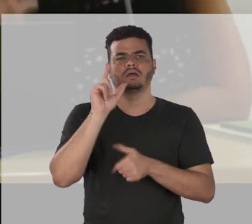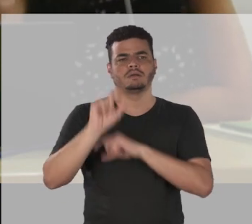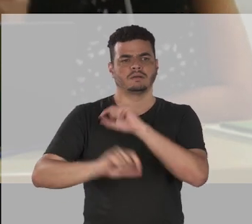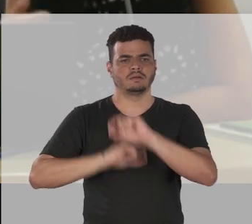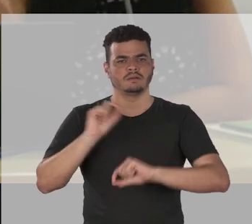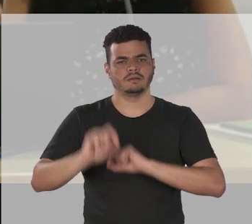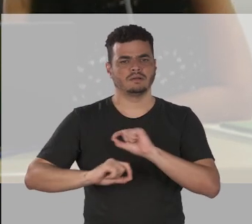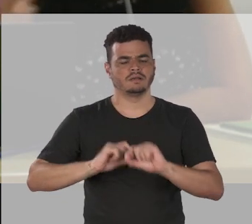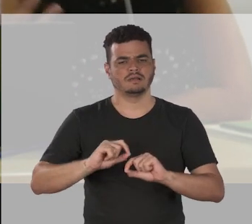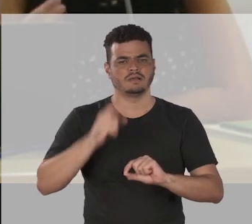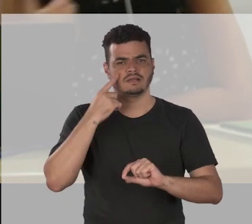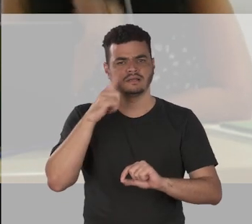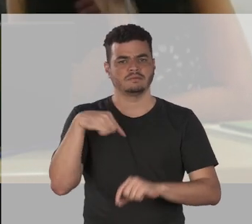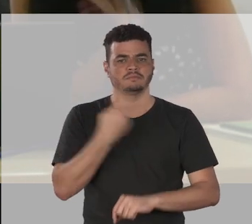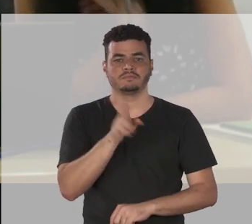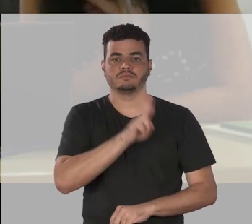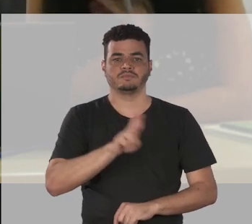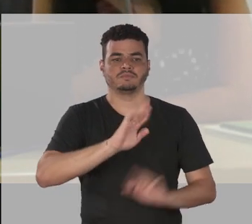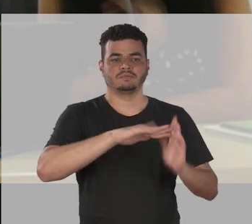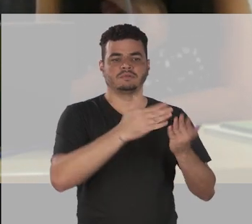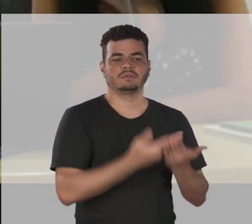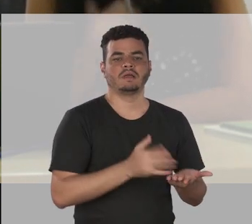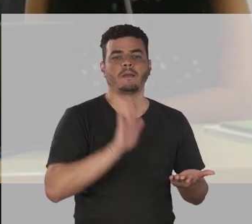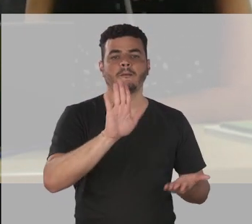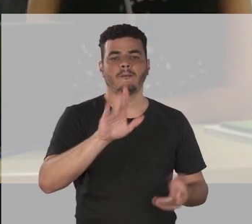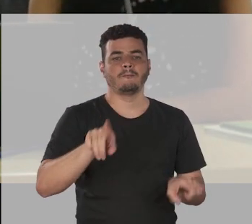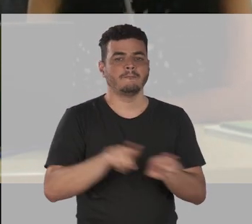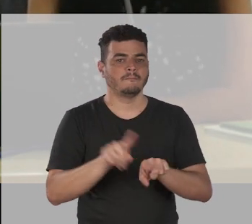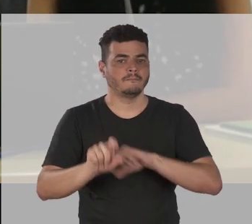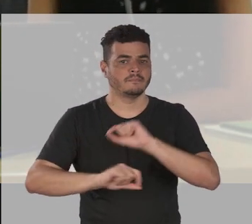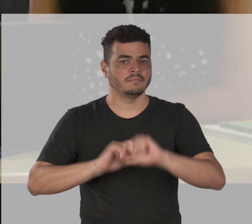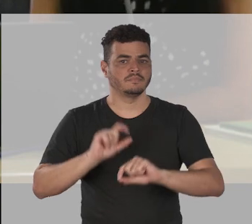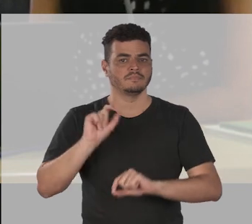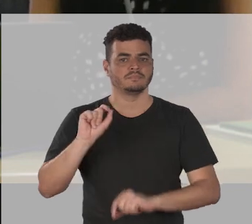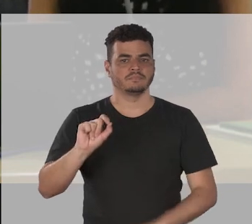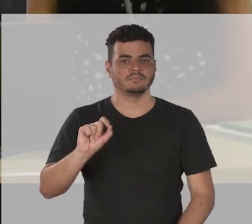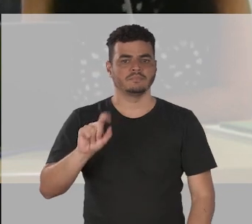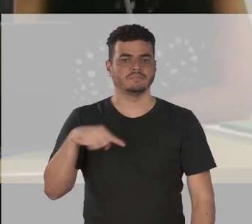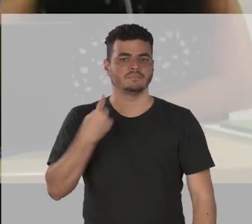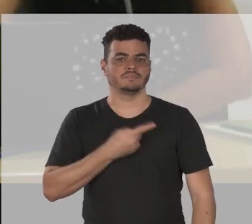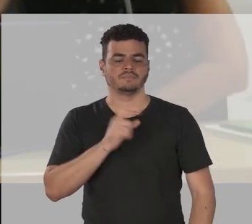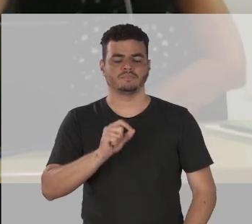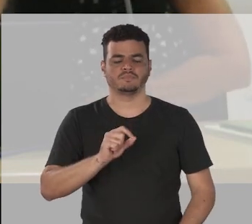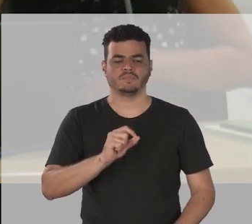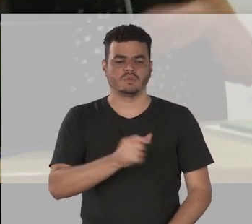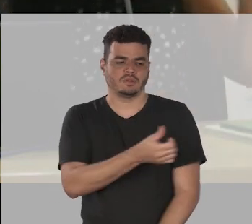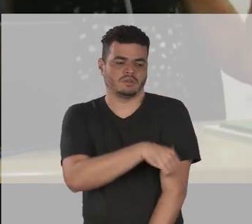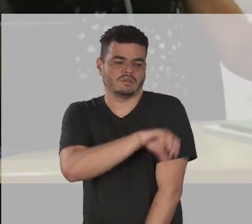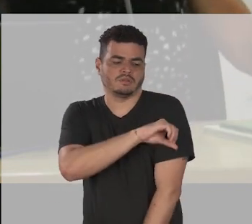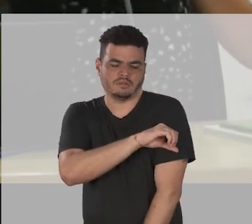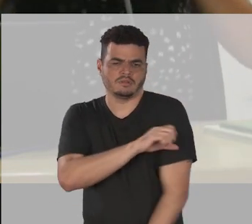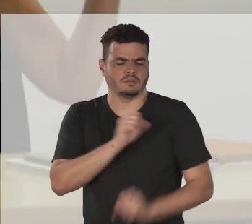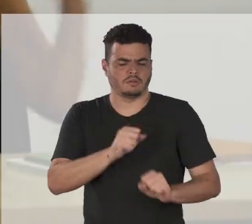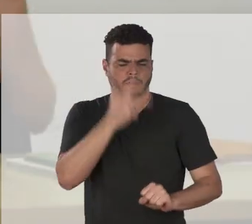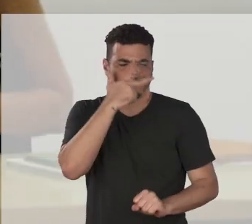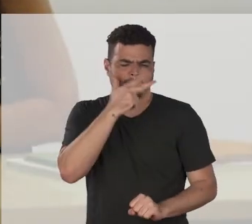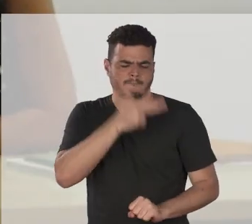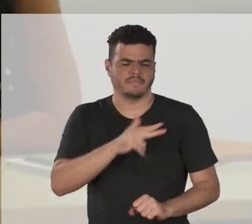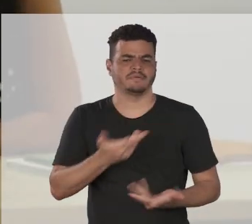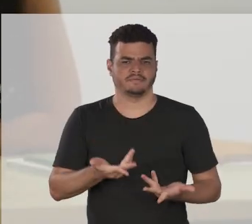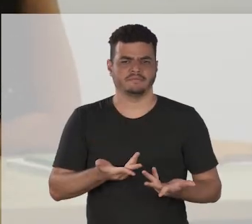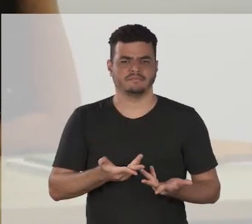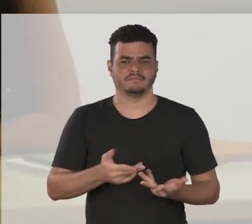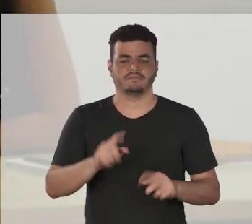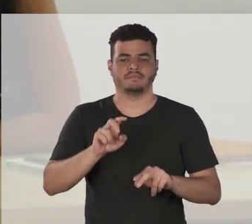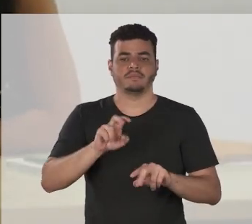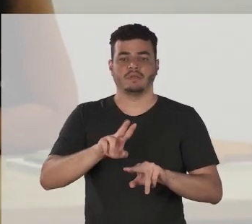bom, outra dos clássicos, Platero, e eu também, eu utilizava na escola, mas também usei muito